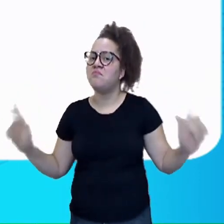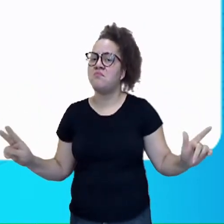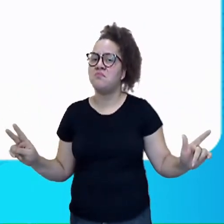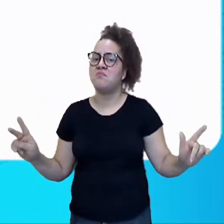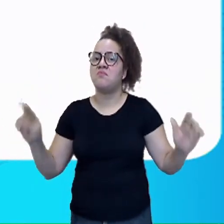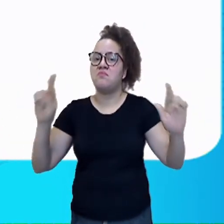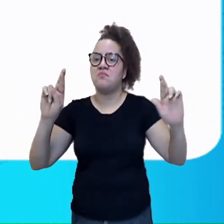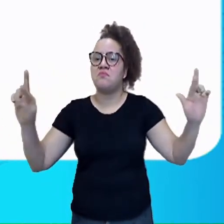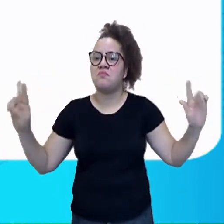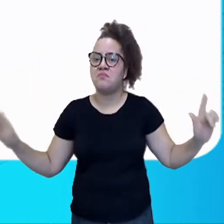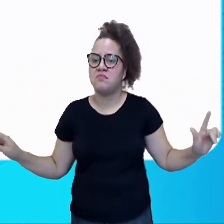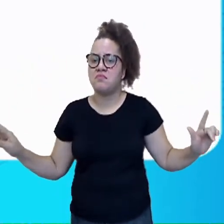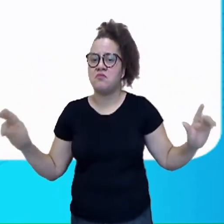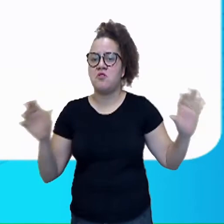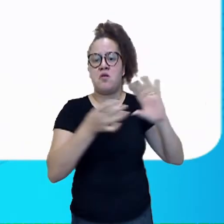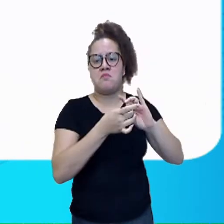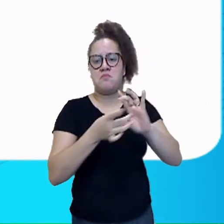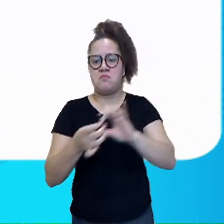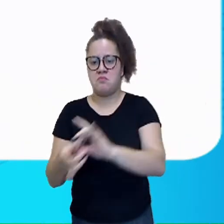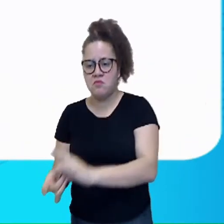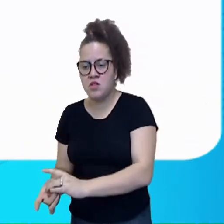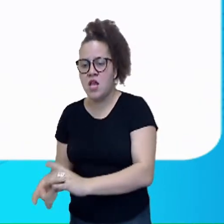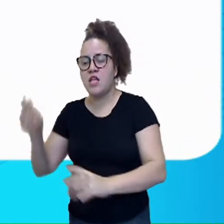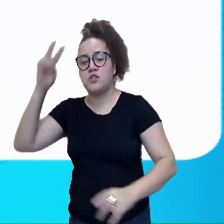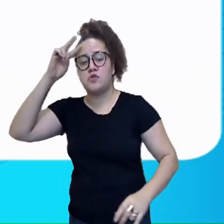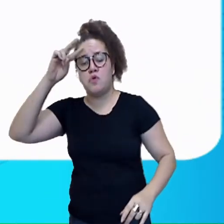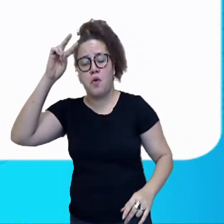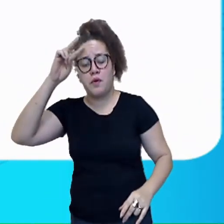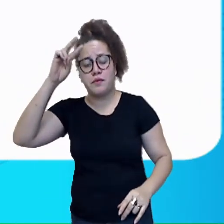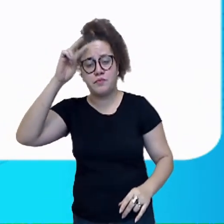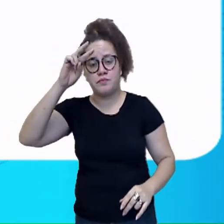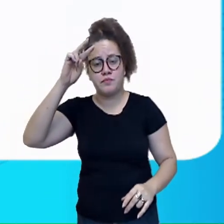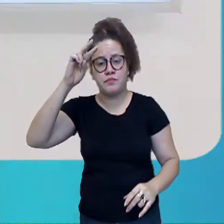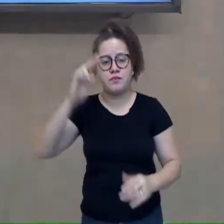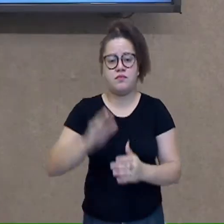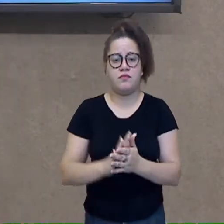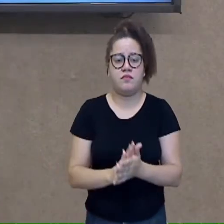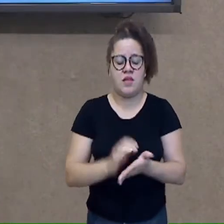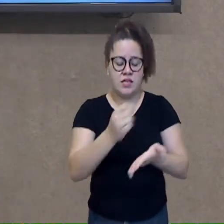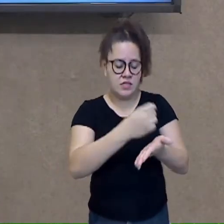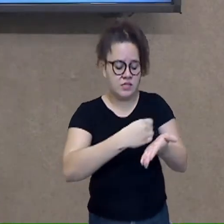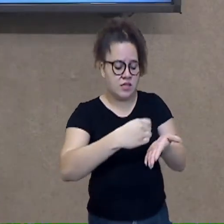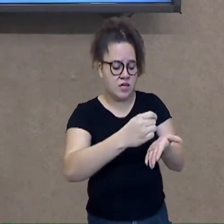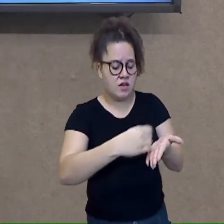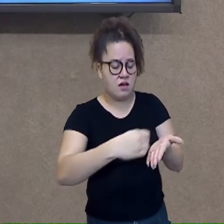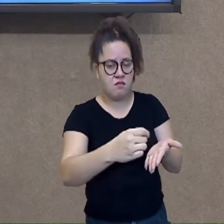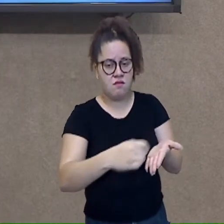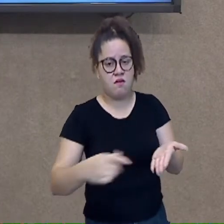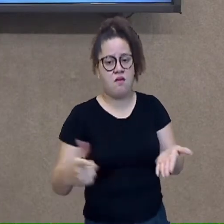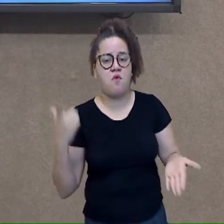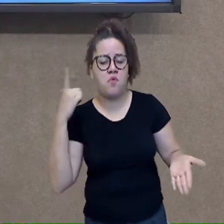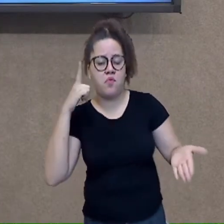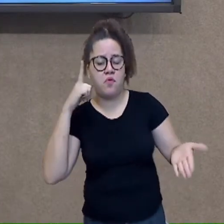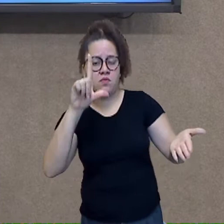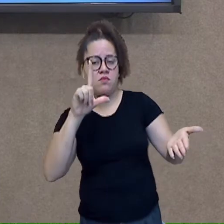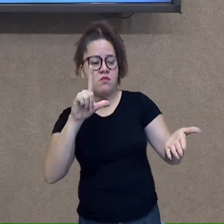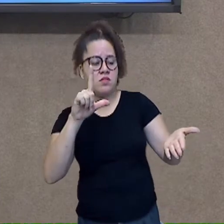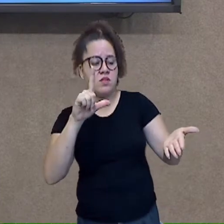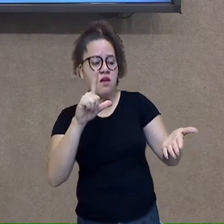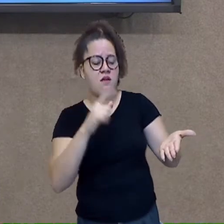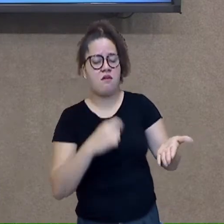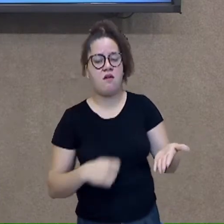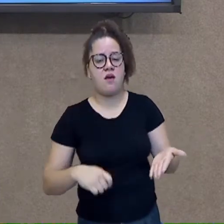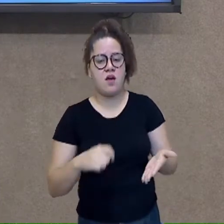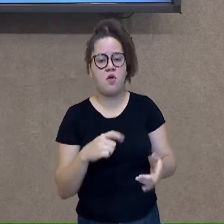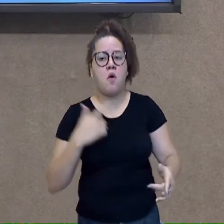diferentes povos ao longo do tempo. Então, com a escrita, nós já conseguimos ter o quê? Uma outra forma